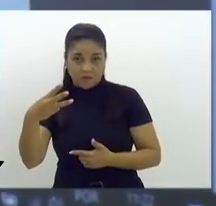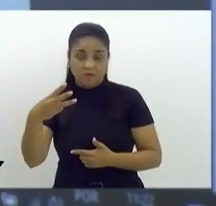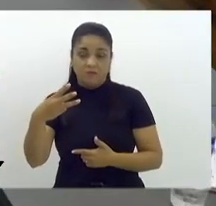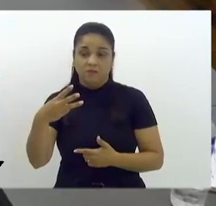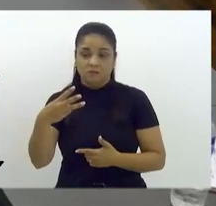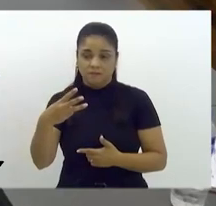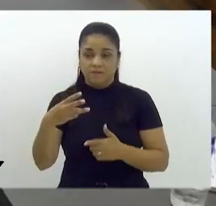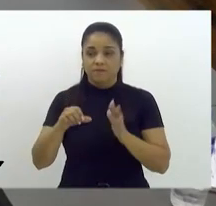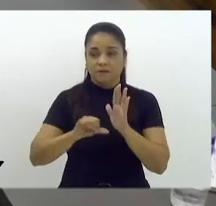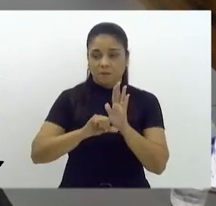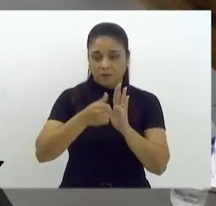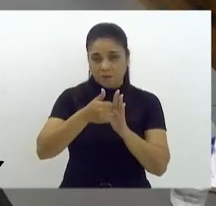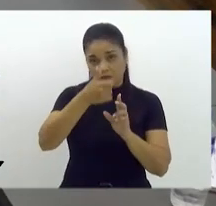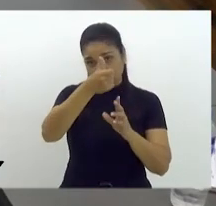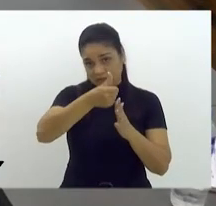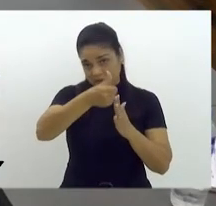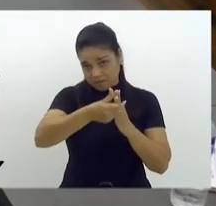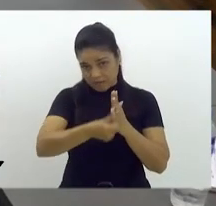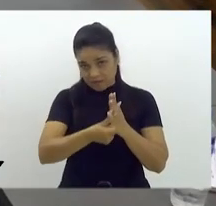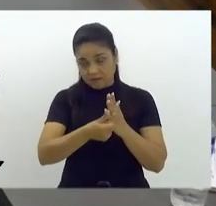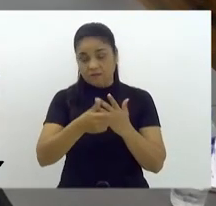semestre de 2023